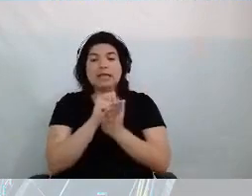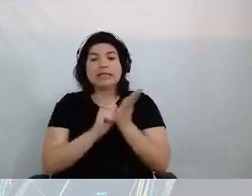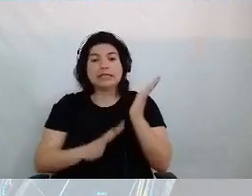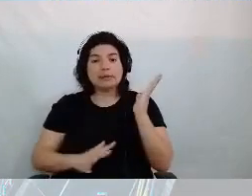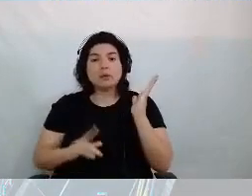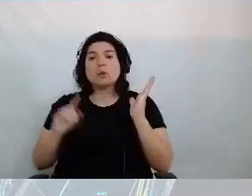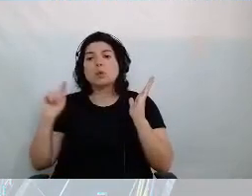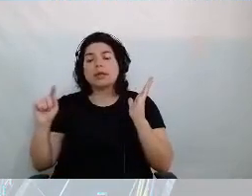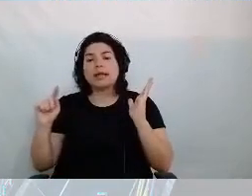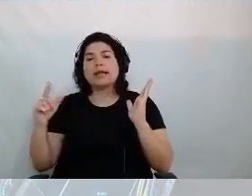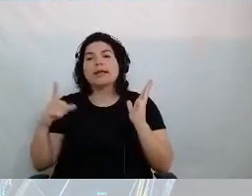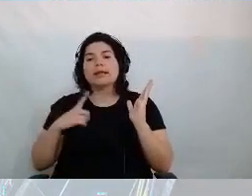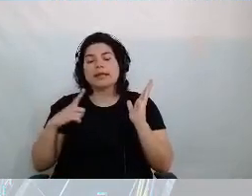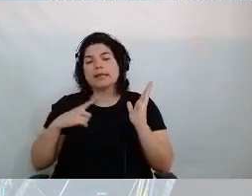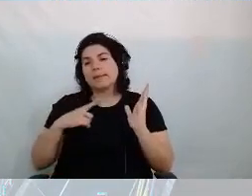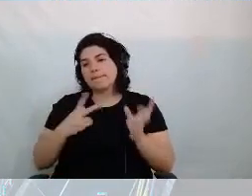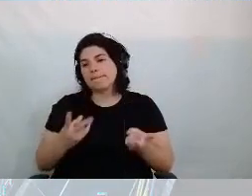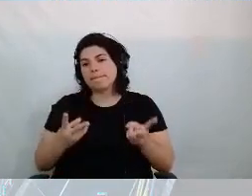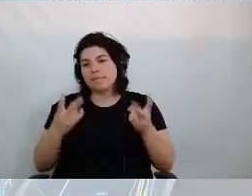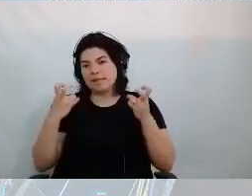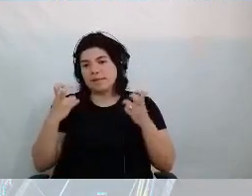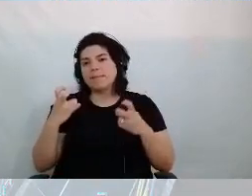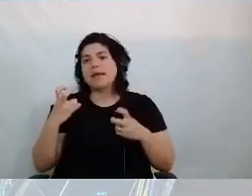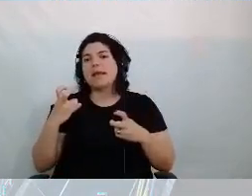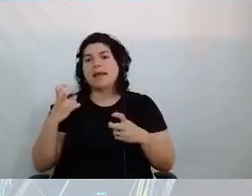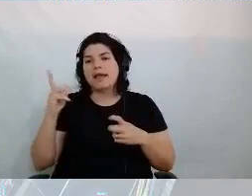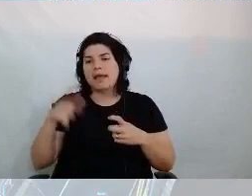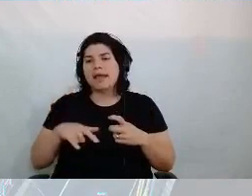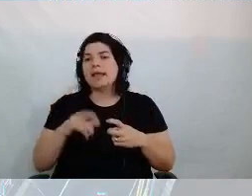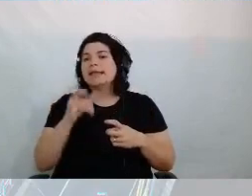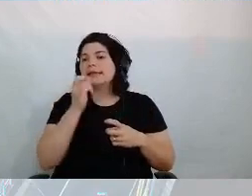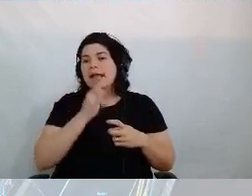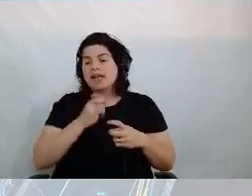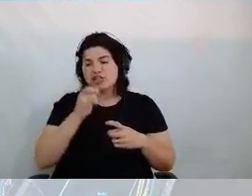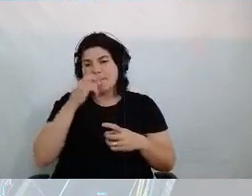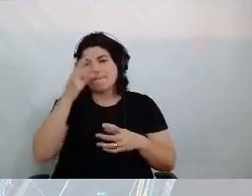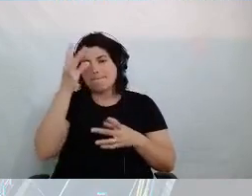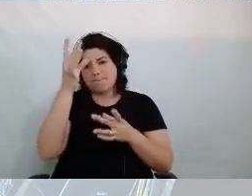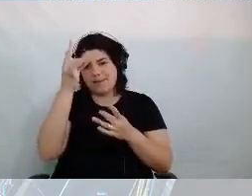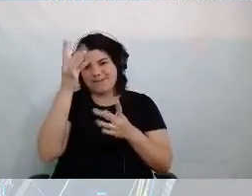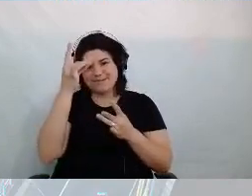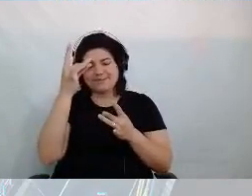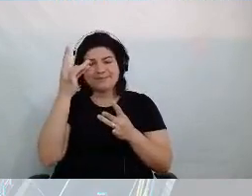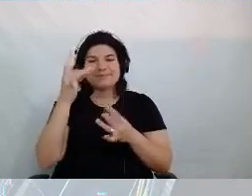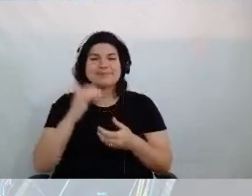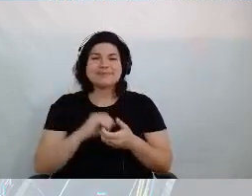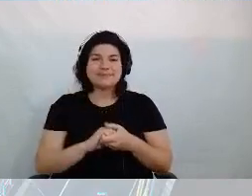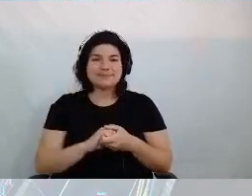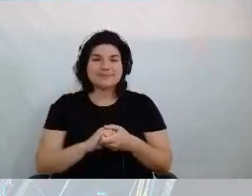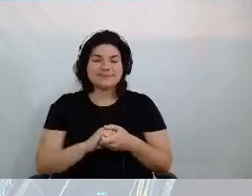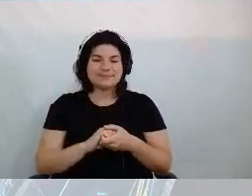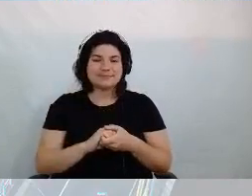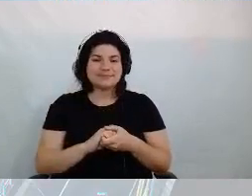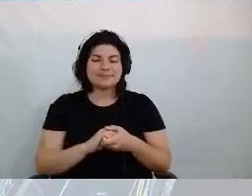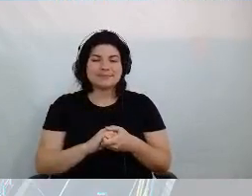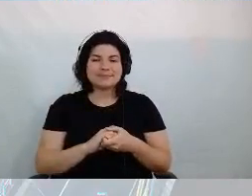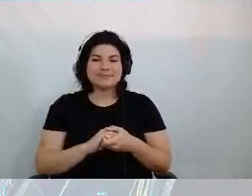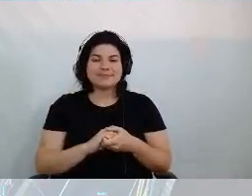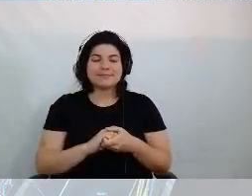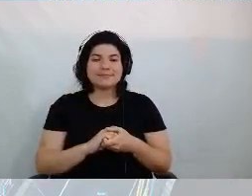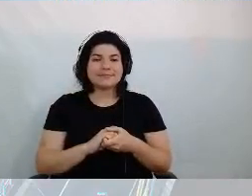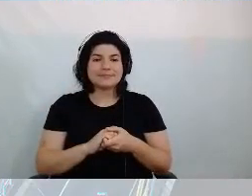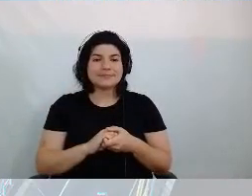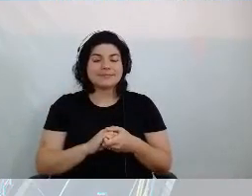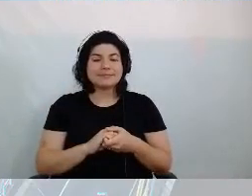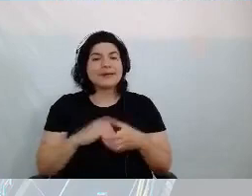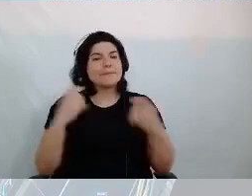de dados é algo muito importante em teste de performance, que às vezes é negligenciado. Quero sair bonita na foto. O que eu